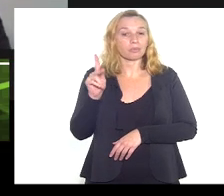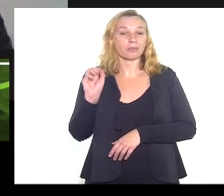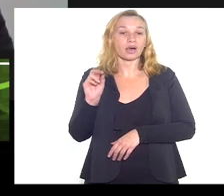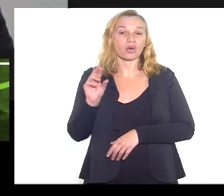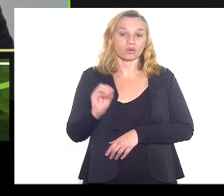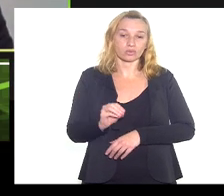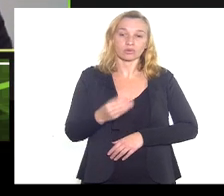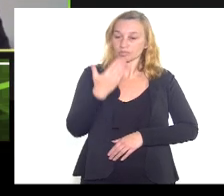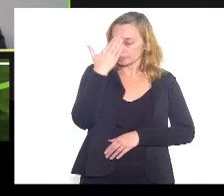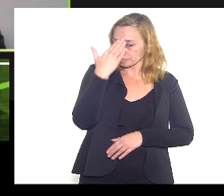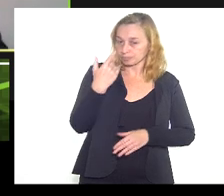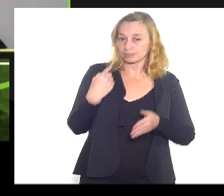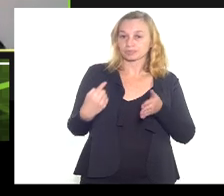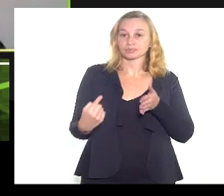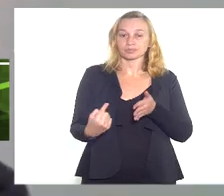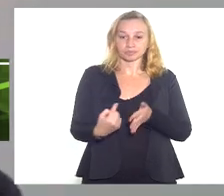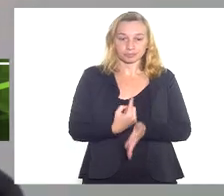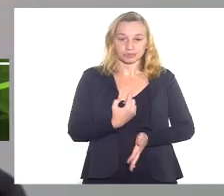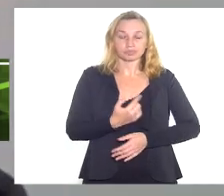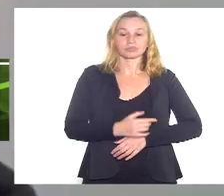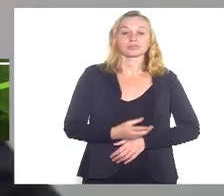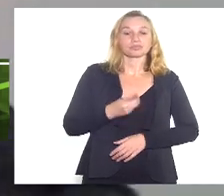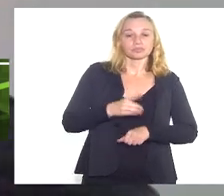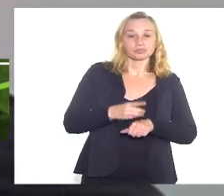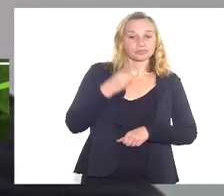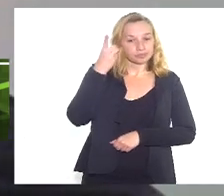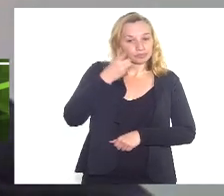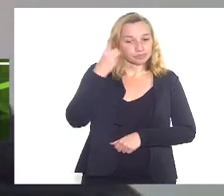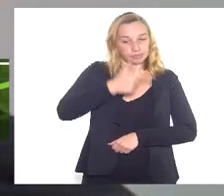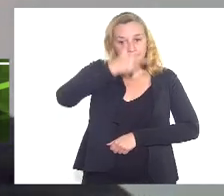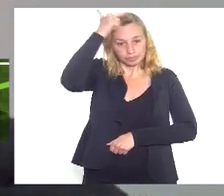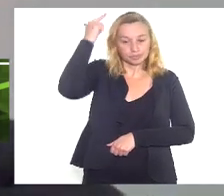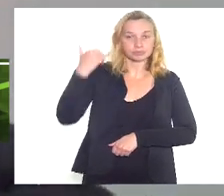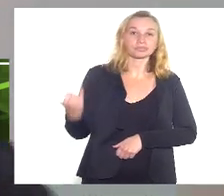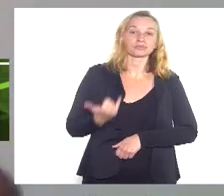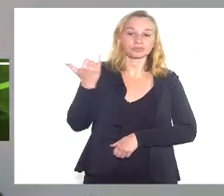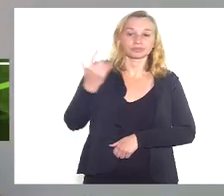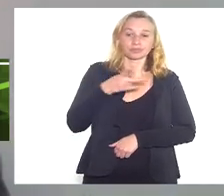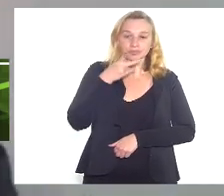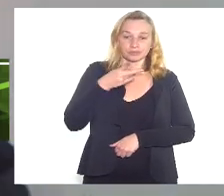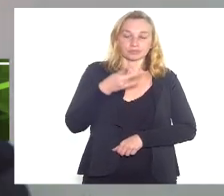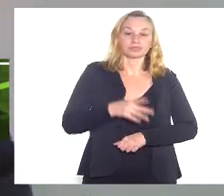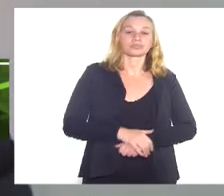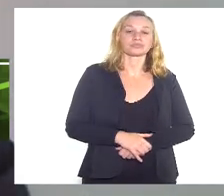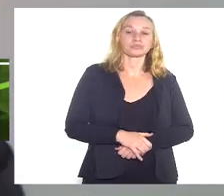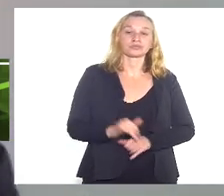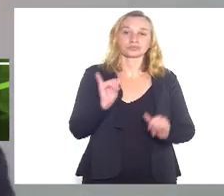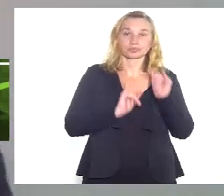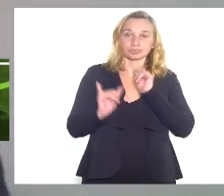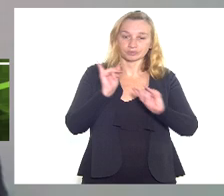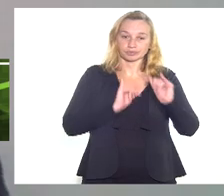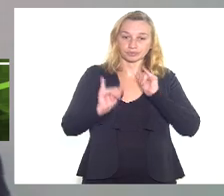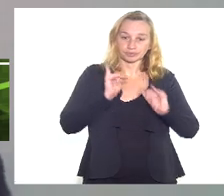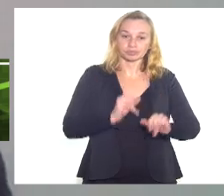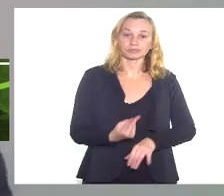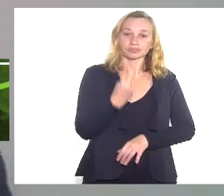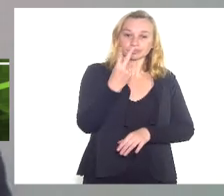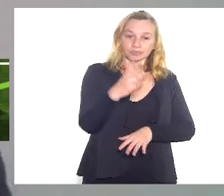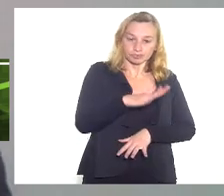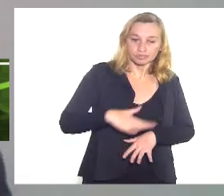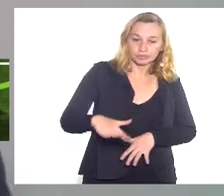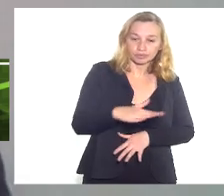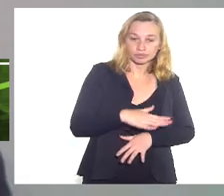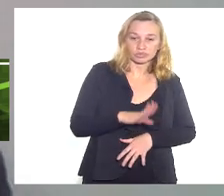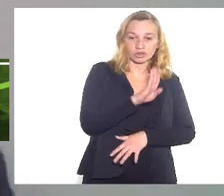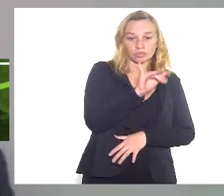Ven. Muito obrigado pela pergunta, deputado Luiz Paulo. Acho que é importante esclarecer, tem informações de dois campos, um bloco e